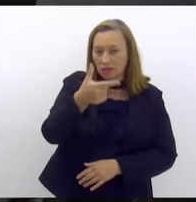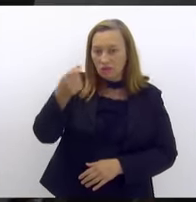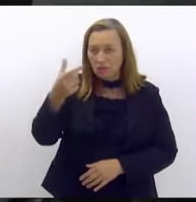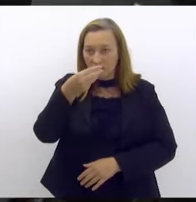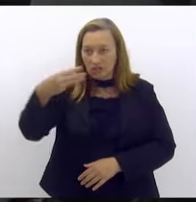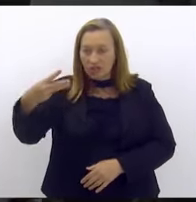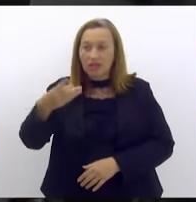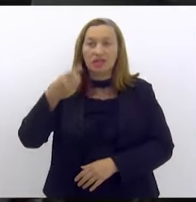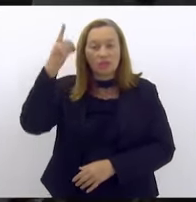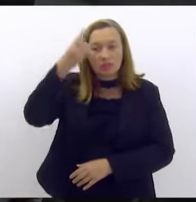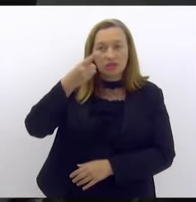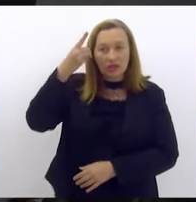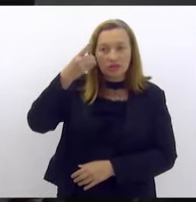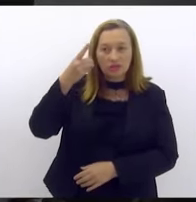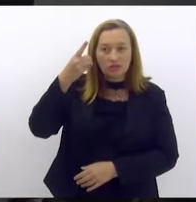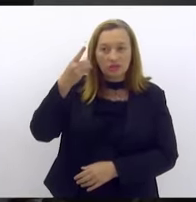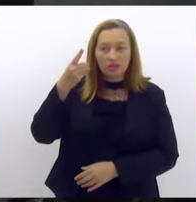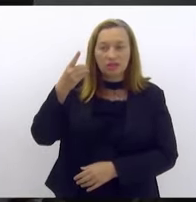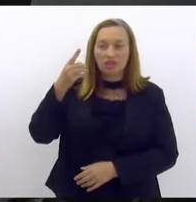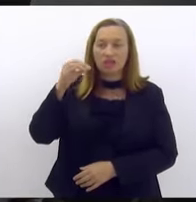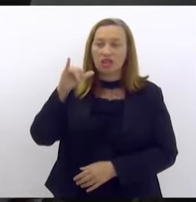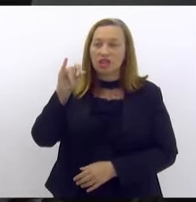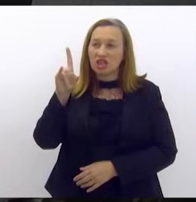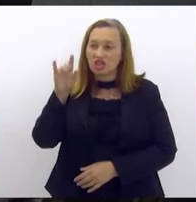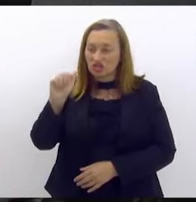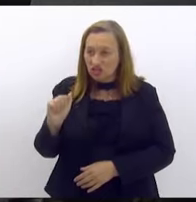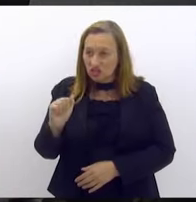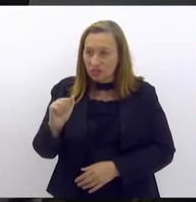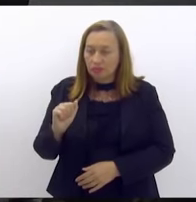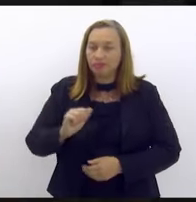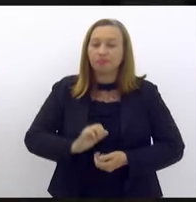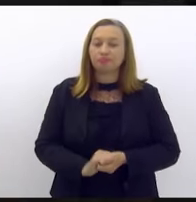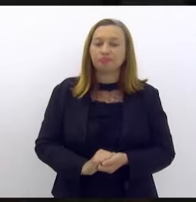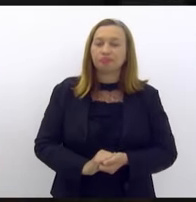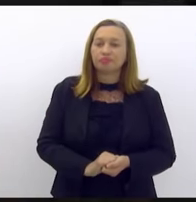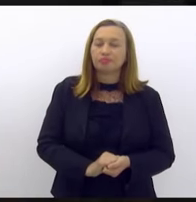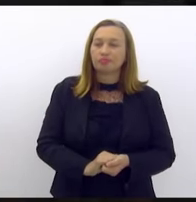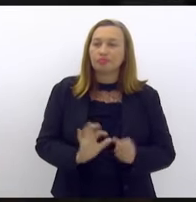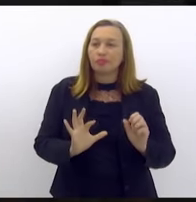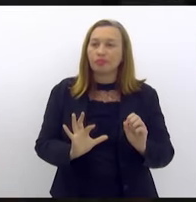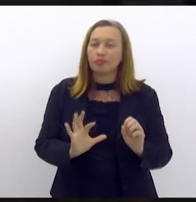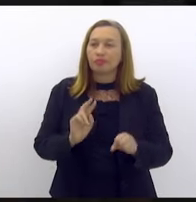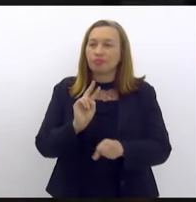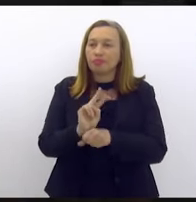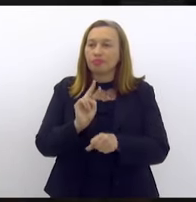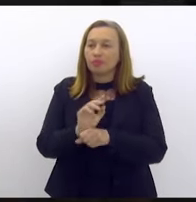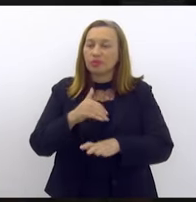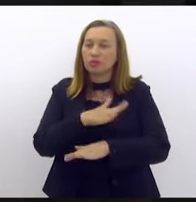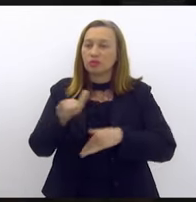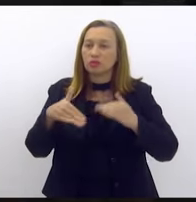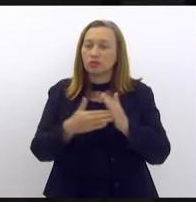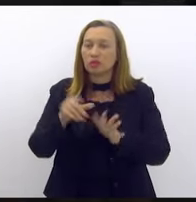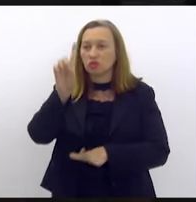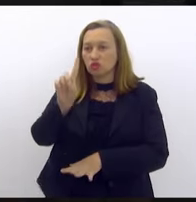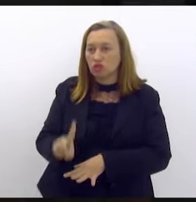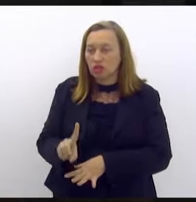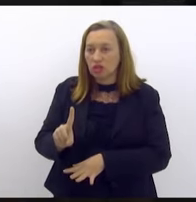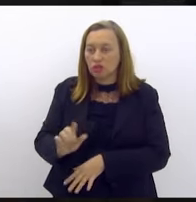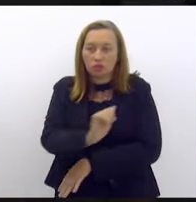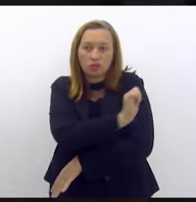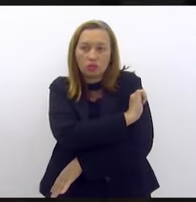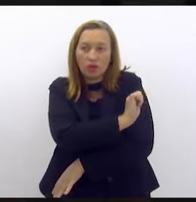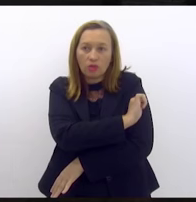dos deputados Tiago Rangel e Índia Armelau, que dispõe sobre a proteção integral aos direitos do